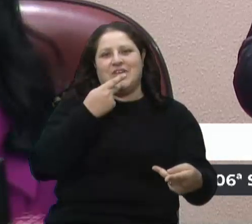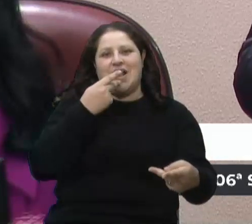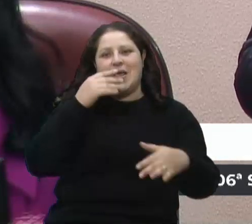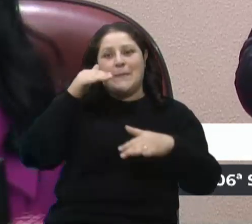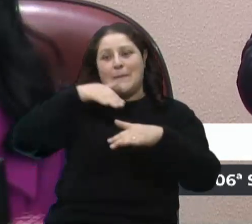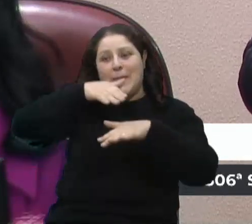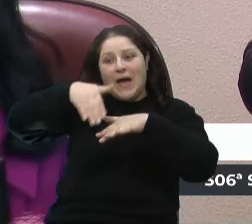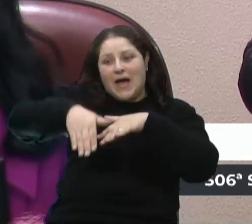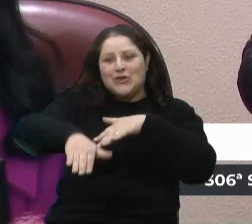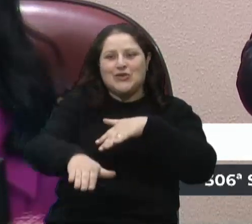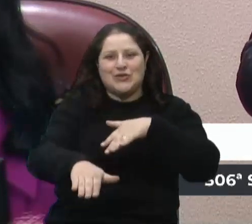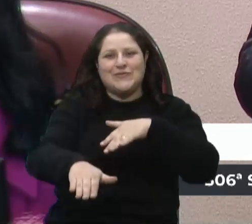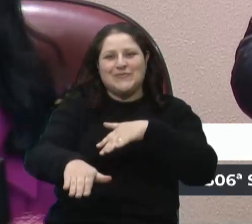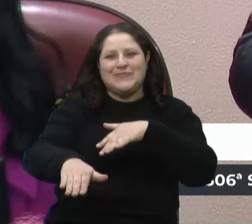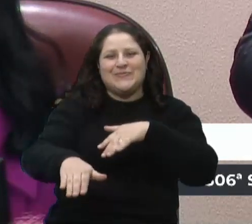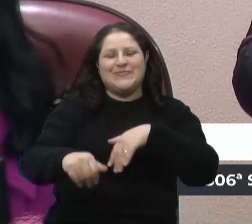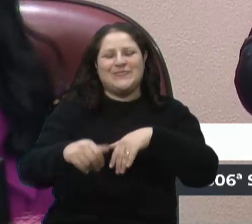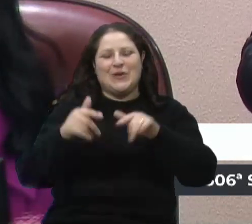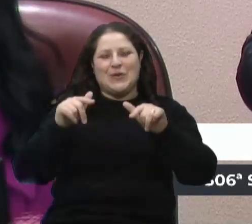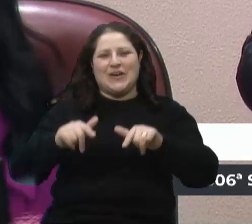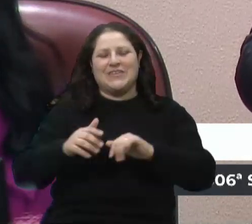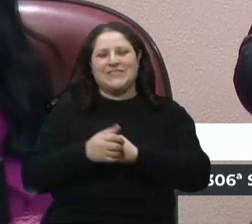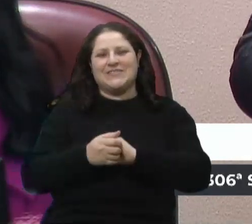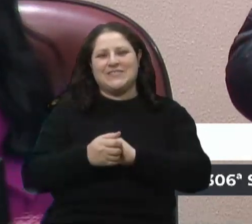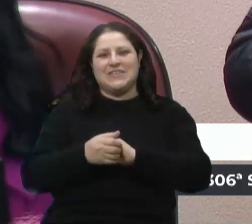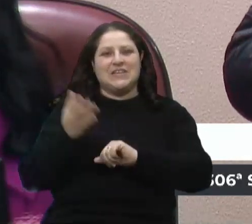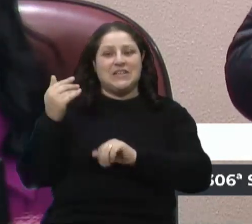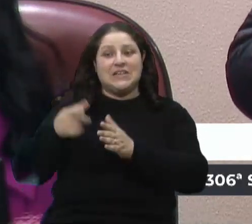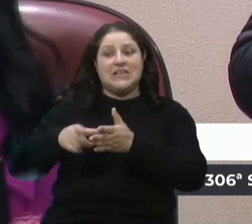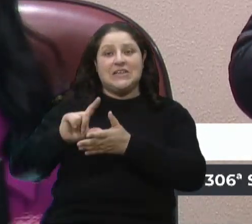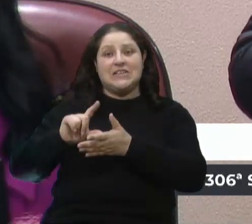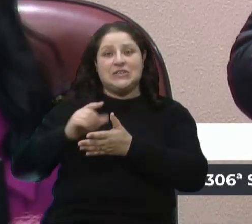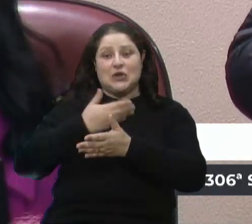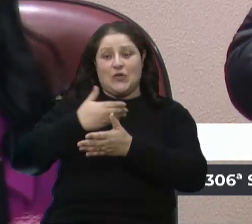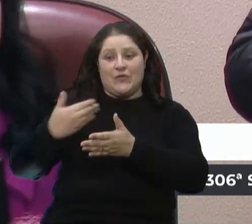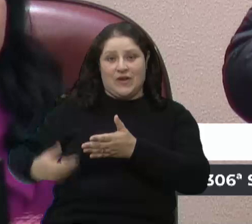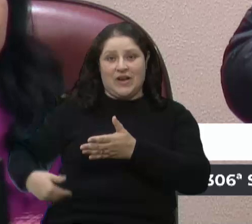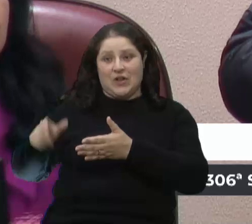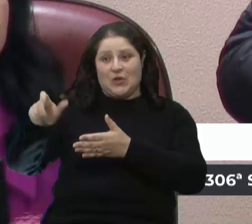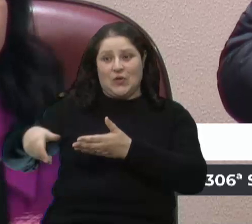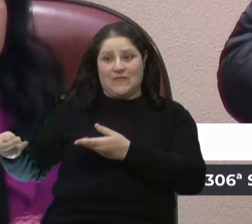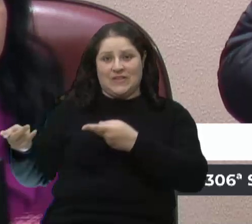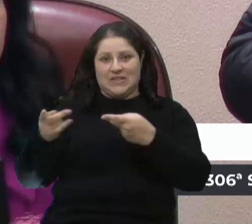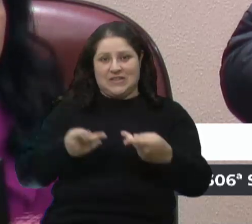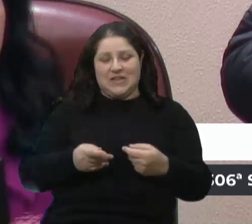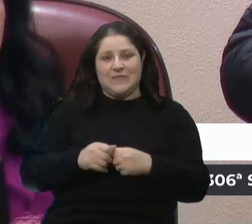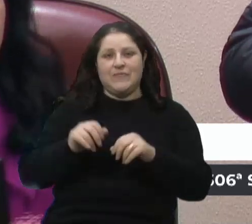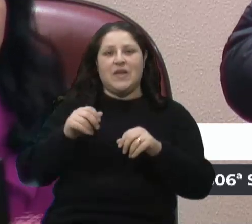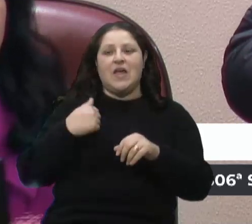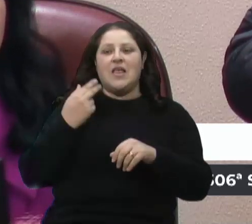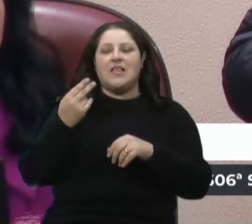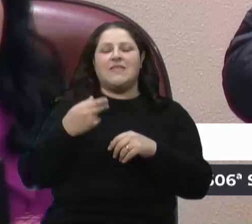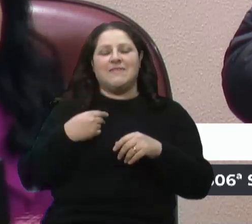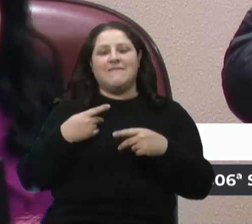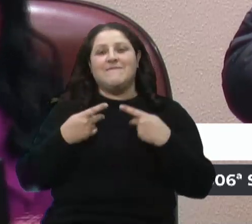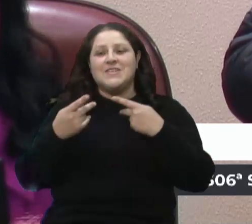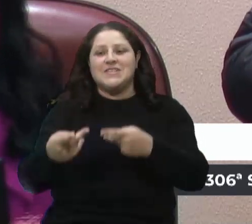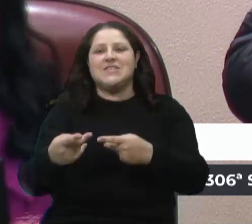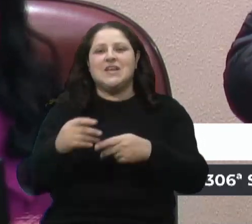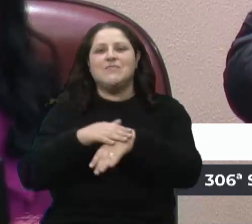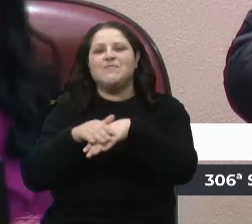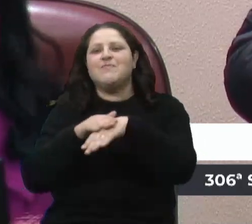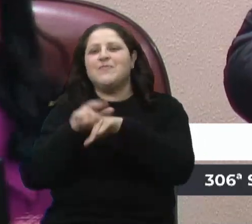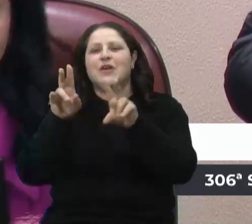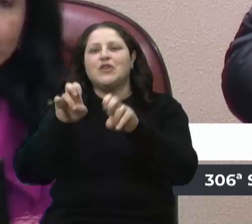do governador Vina aquela data a gente teve lá que era uma conversa sobre as abelhas que nós participamos